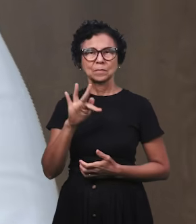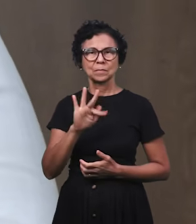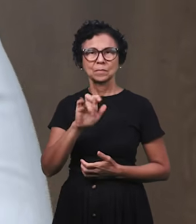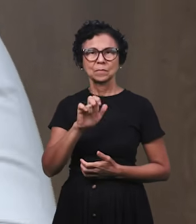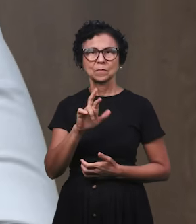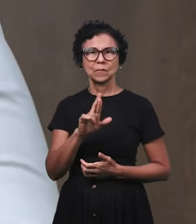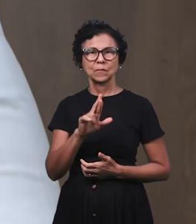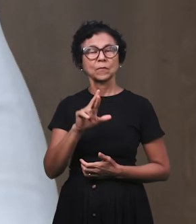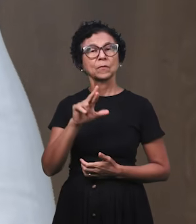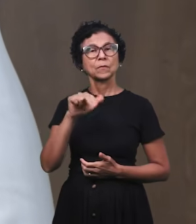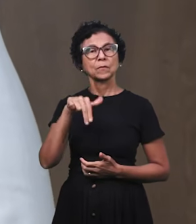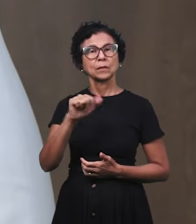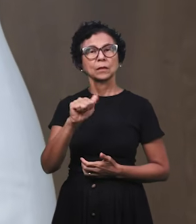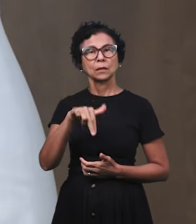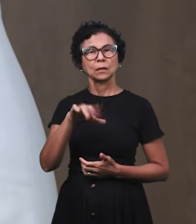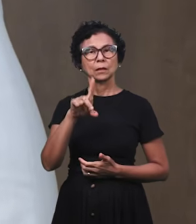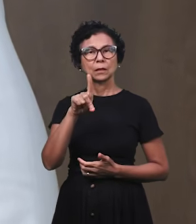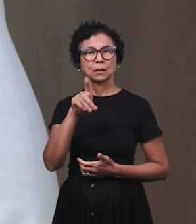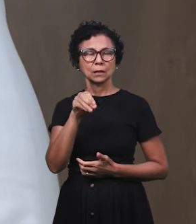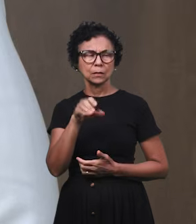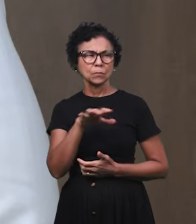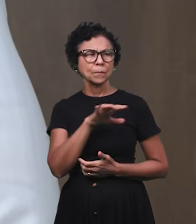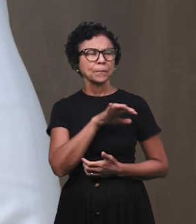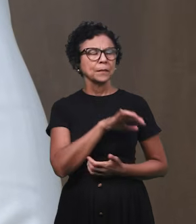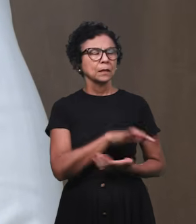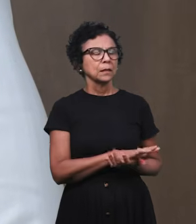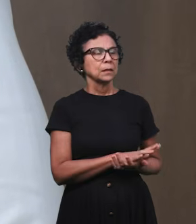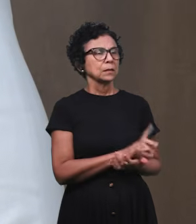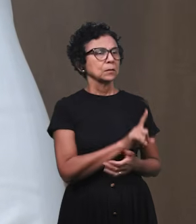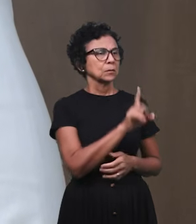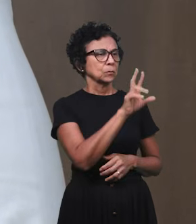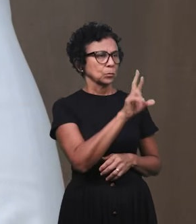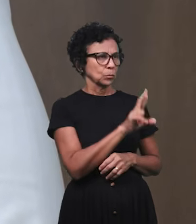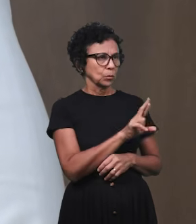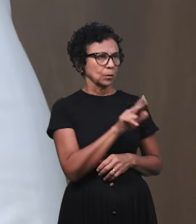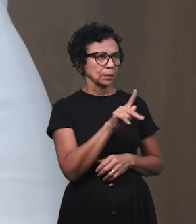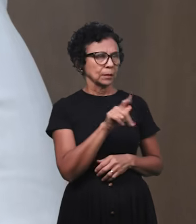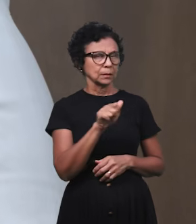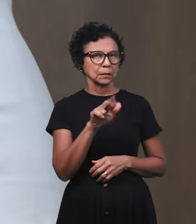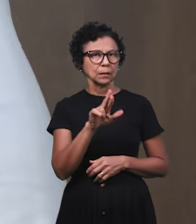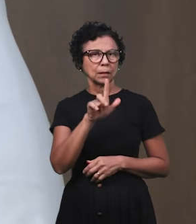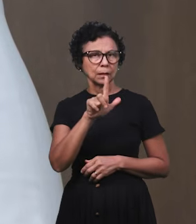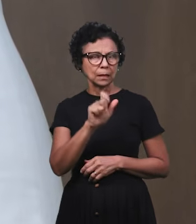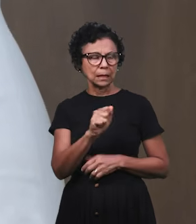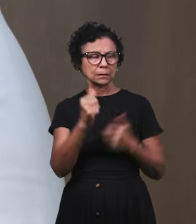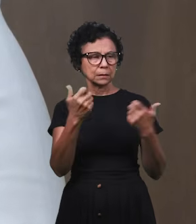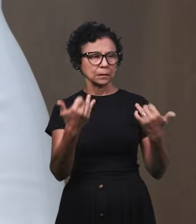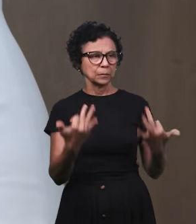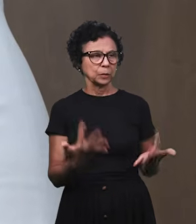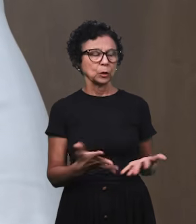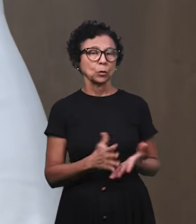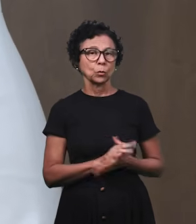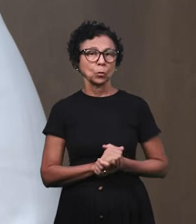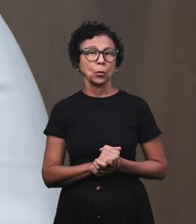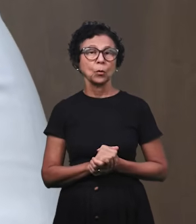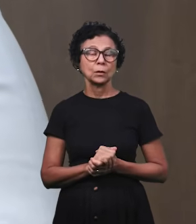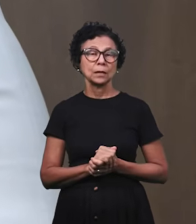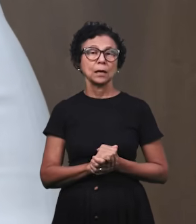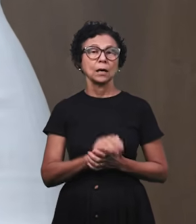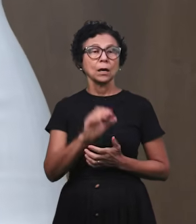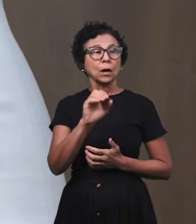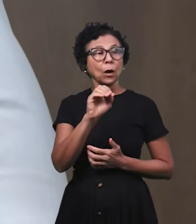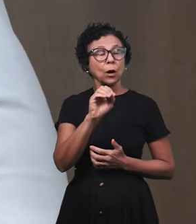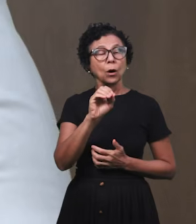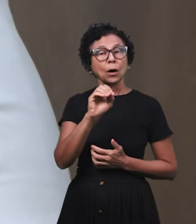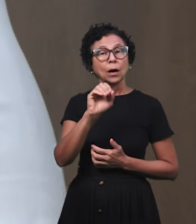aqui, de maneira brilhante, inclusive, sobre o exame da Ordem dos Advogados, que, diga ser, talvez, o